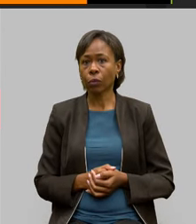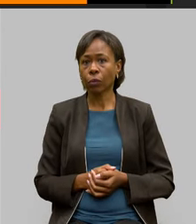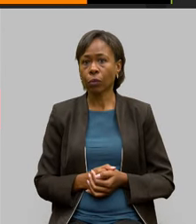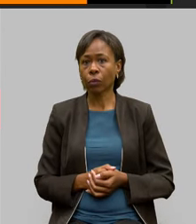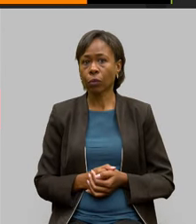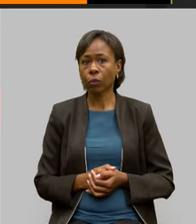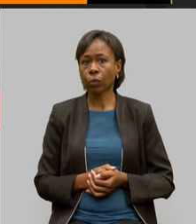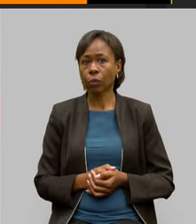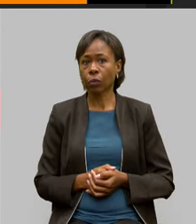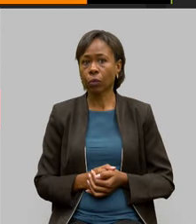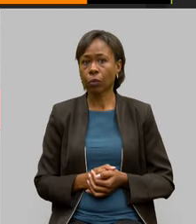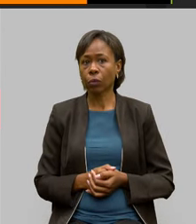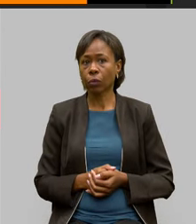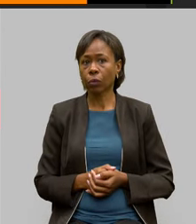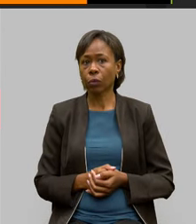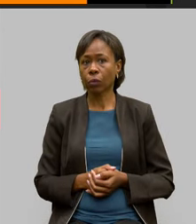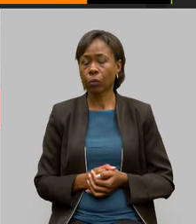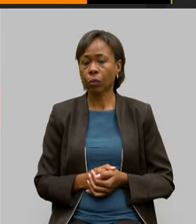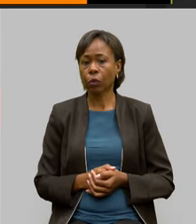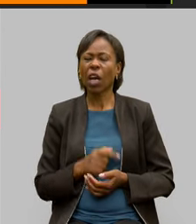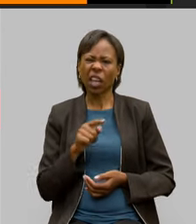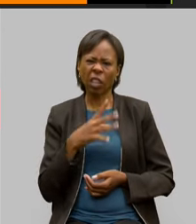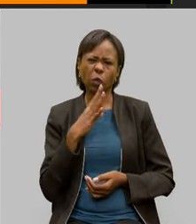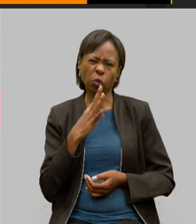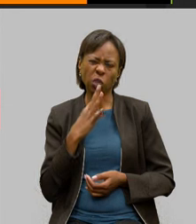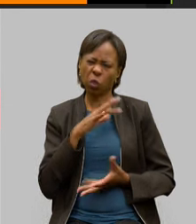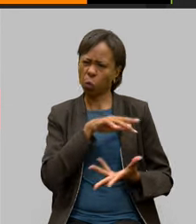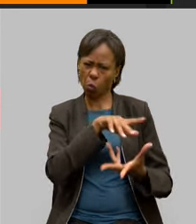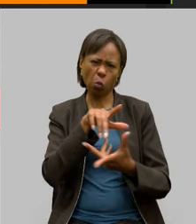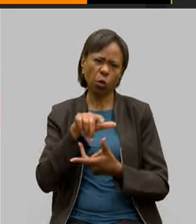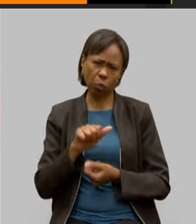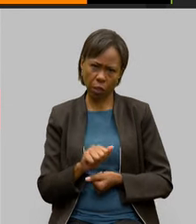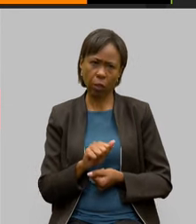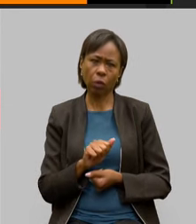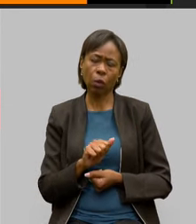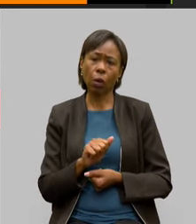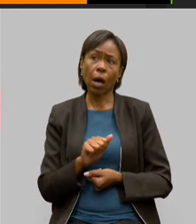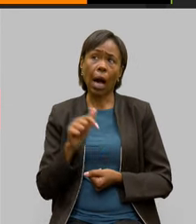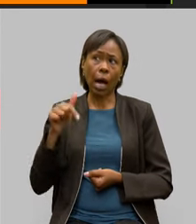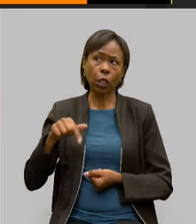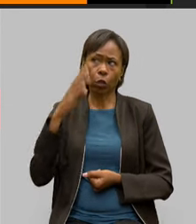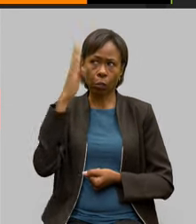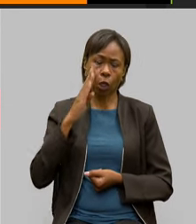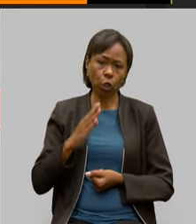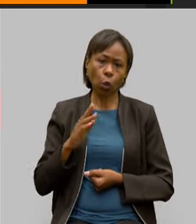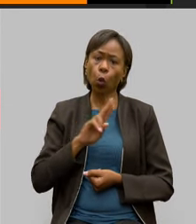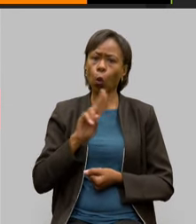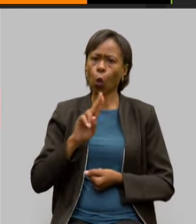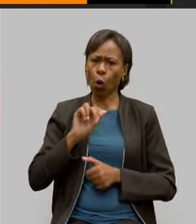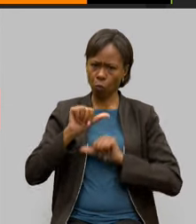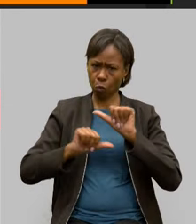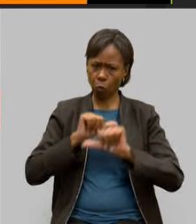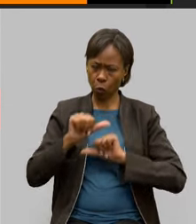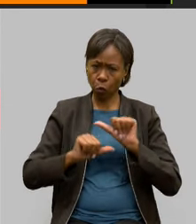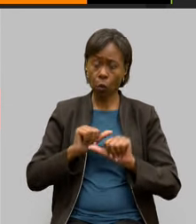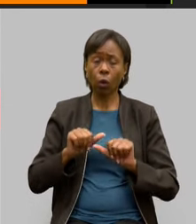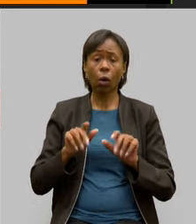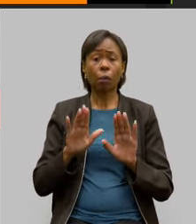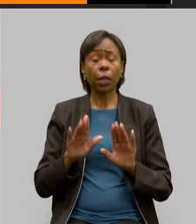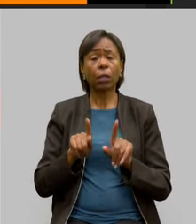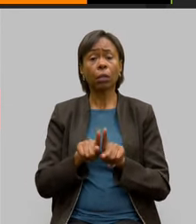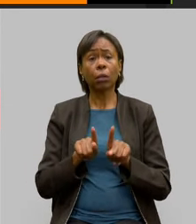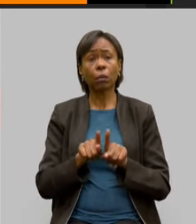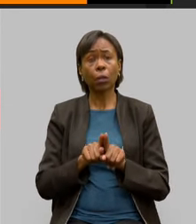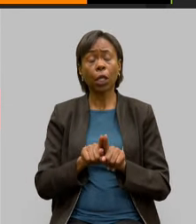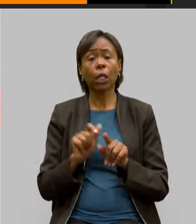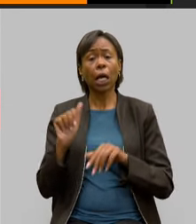o único medicamento que conhecido mundialmente como savex e quando chegou aqui no Brasil eh mudou o nome e também da questão das